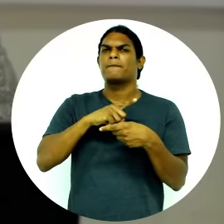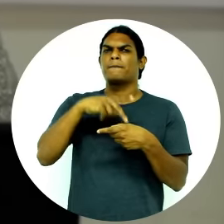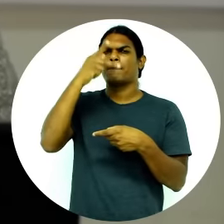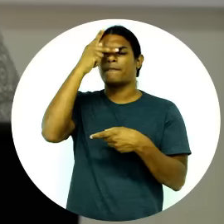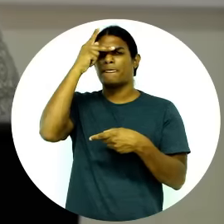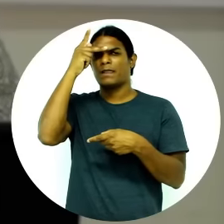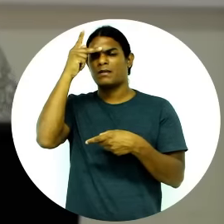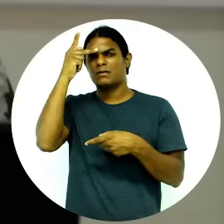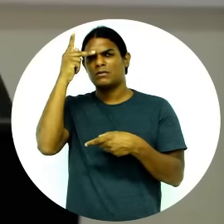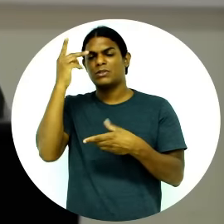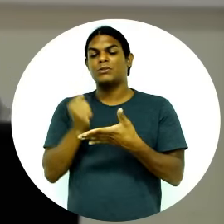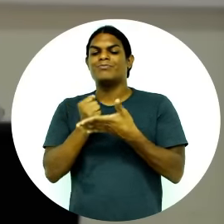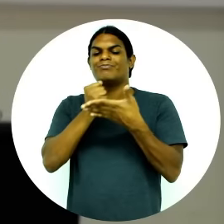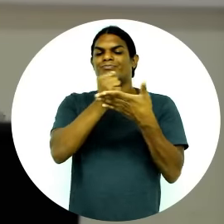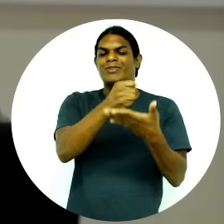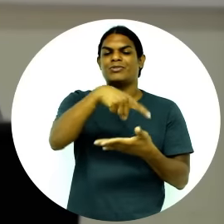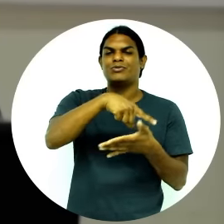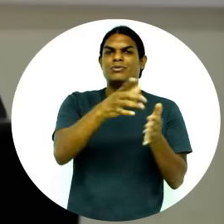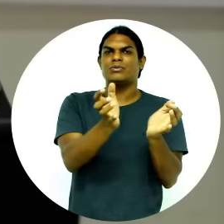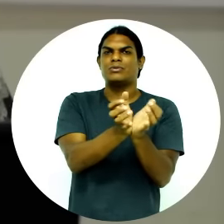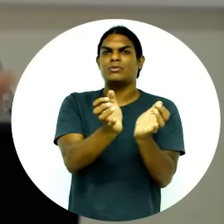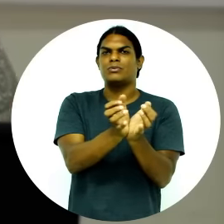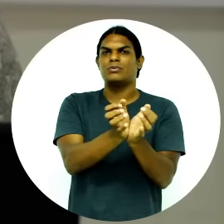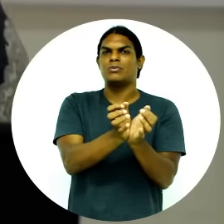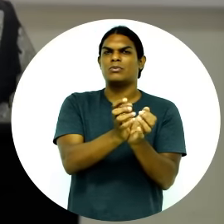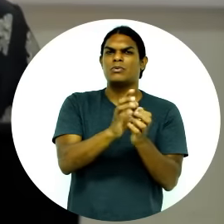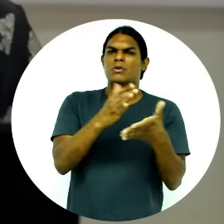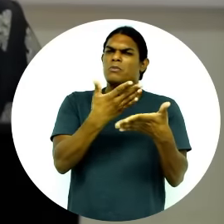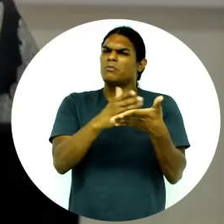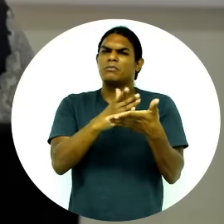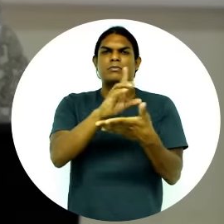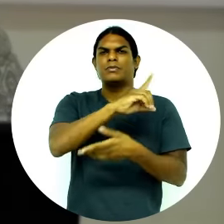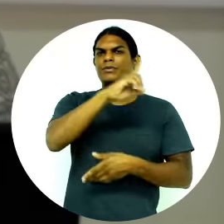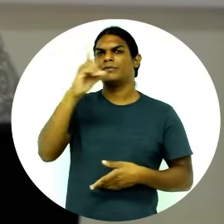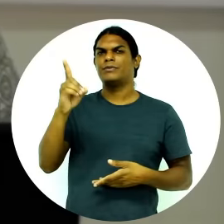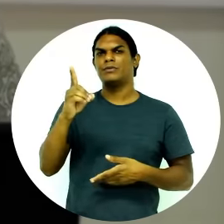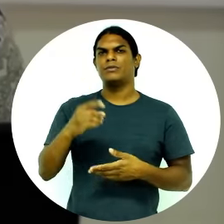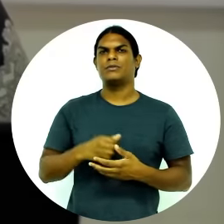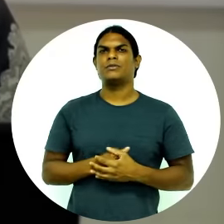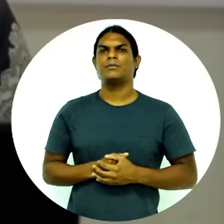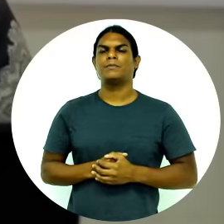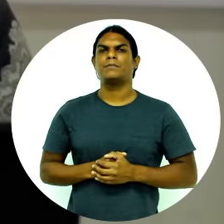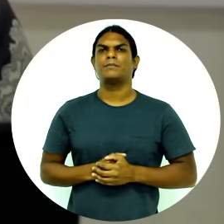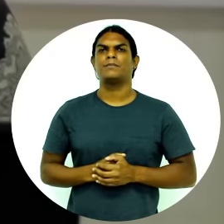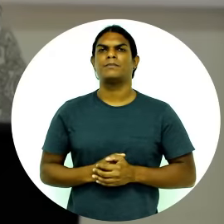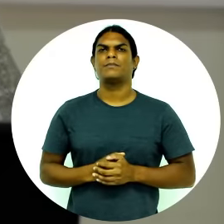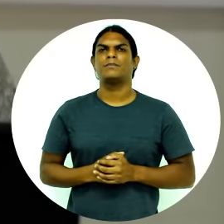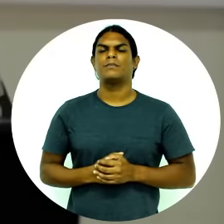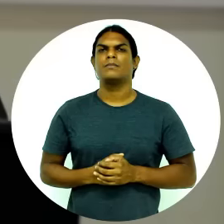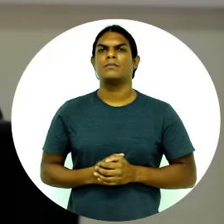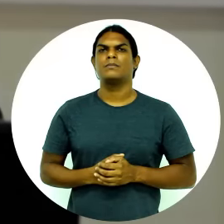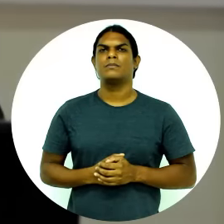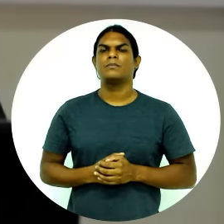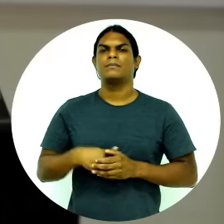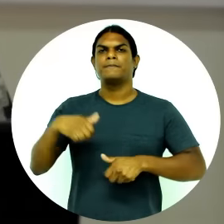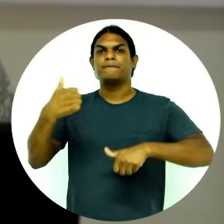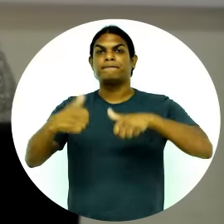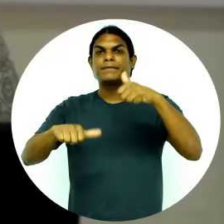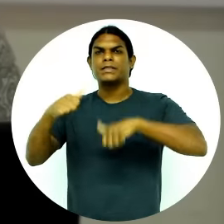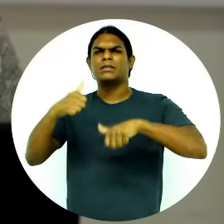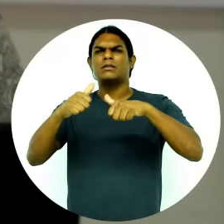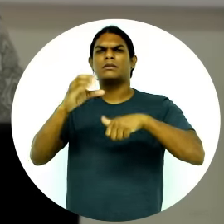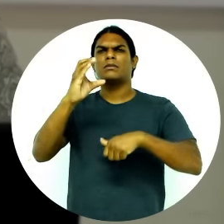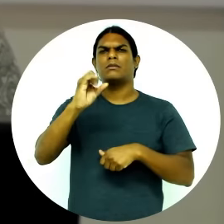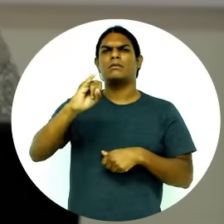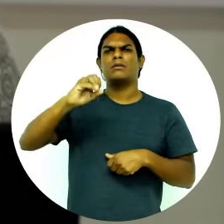A quinta é a comissão de avaliação. A avaliação de desempenho é atribuída a uma comissão especialmente designada